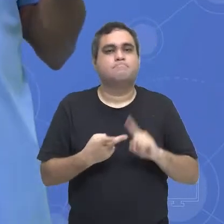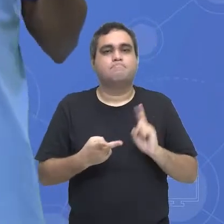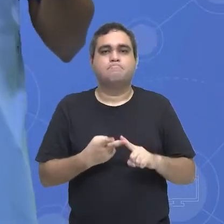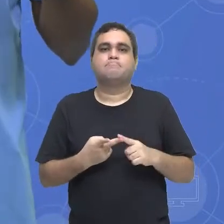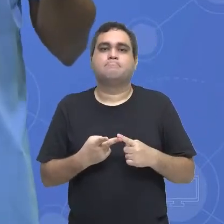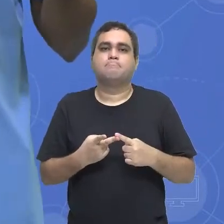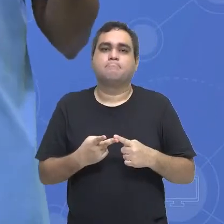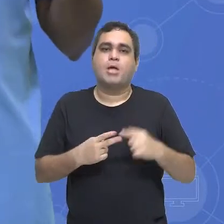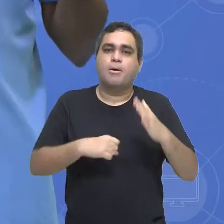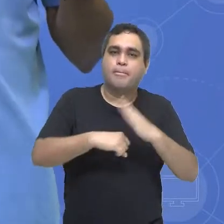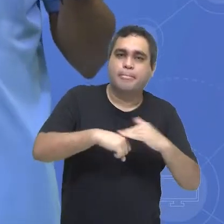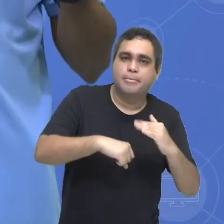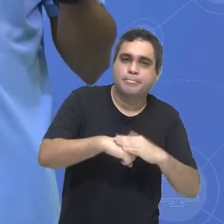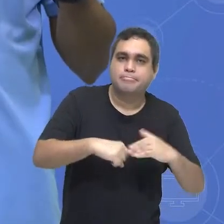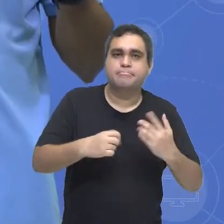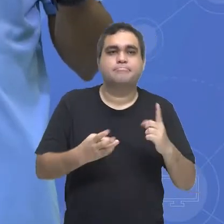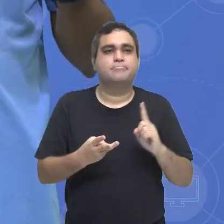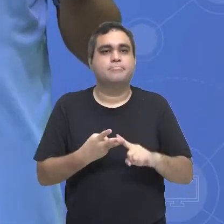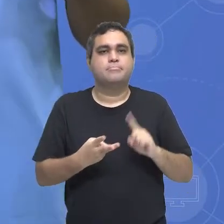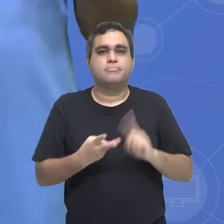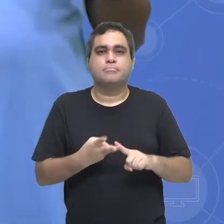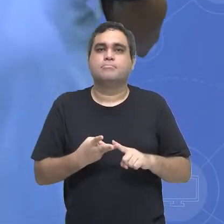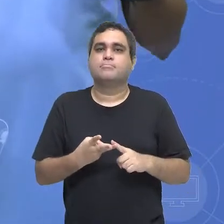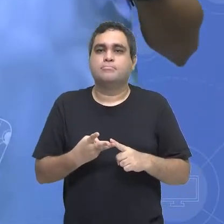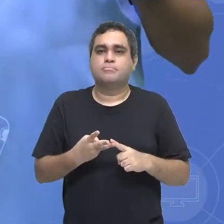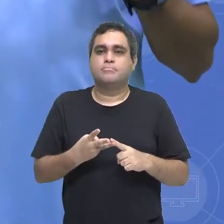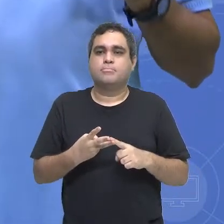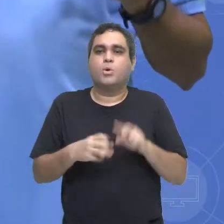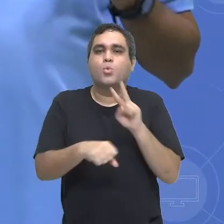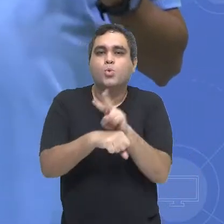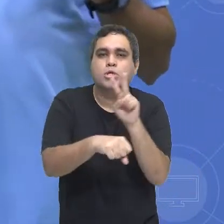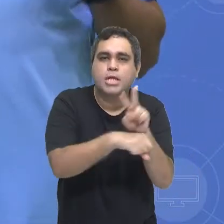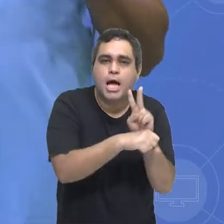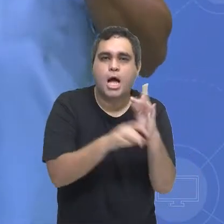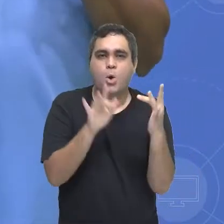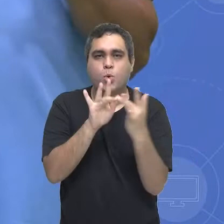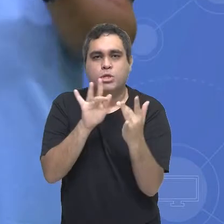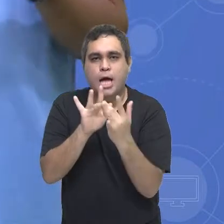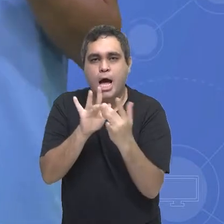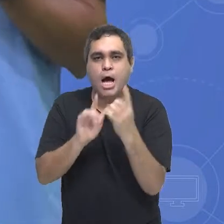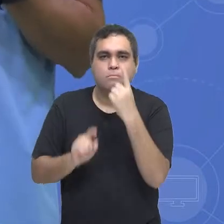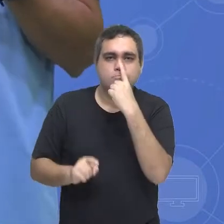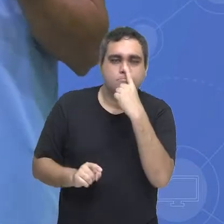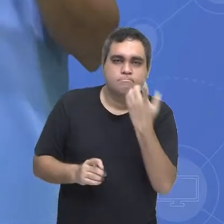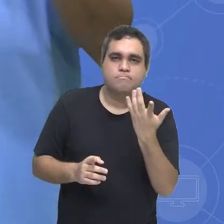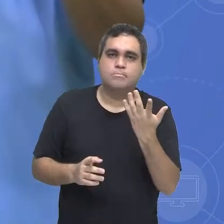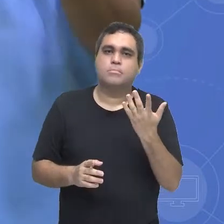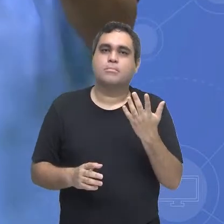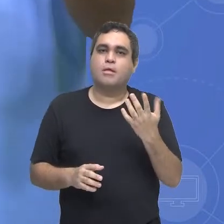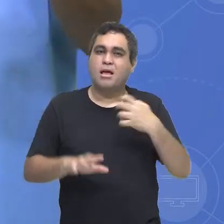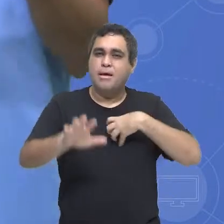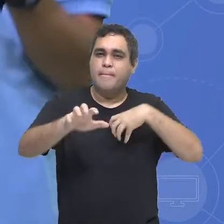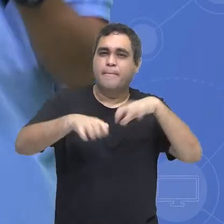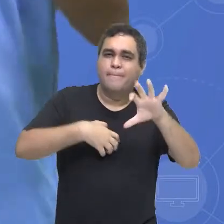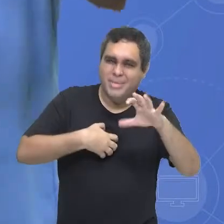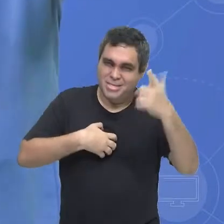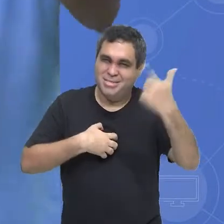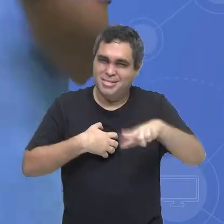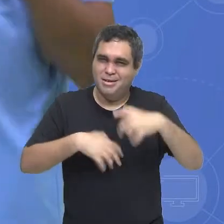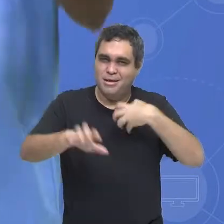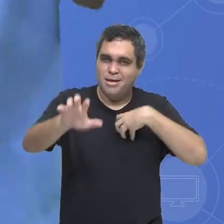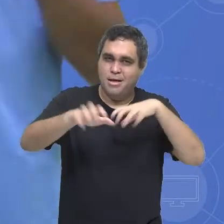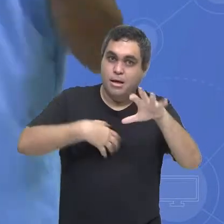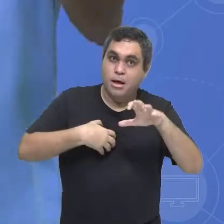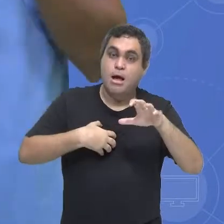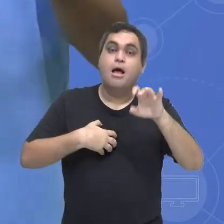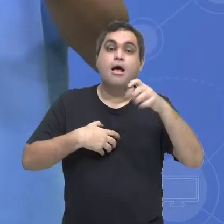eu voltando aí de novo na palavra da empatia. Eu gosto muito dessa palavrinha, porque a empatia, ela é aquela palavra que me